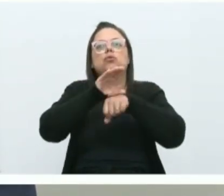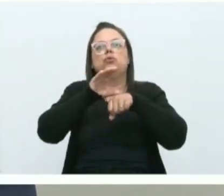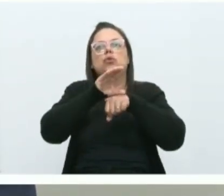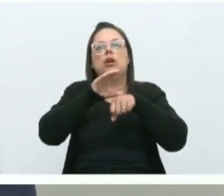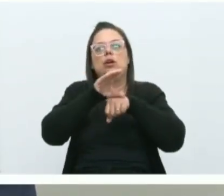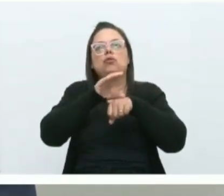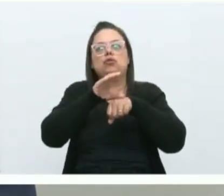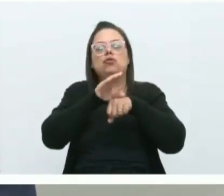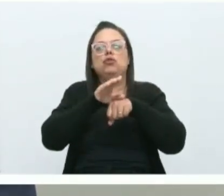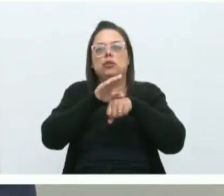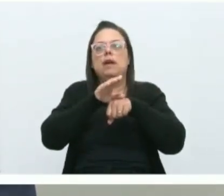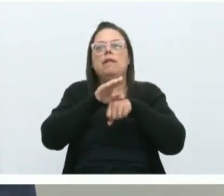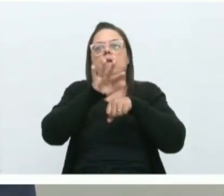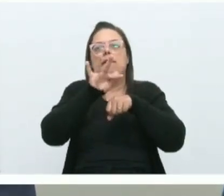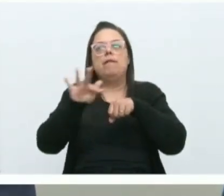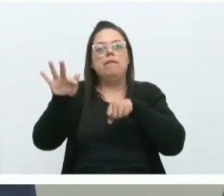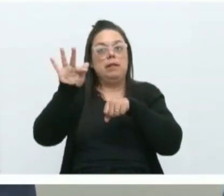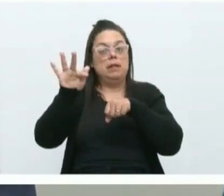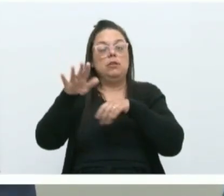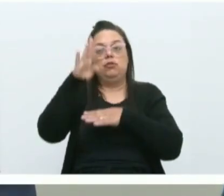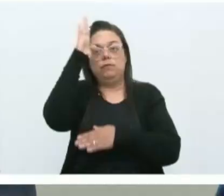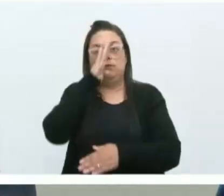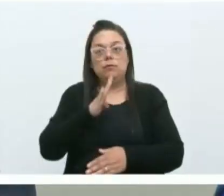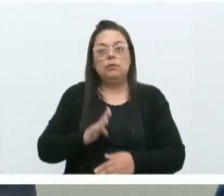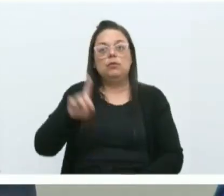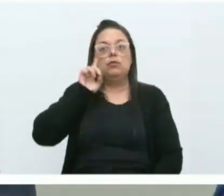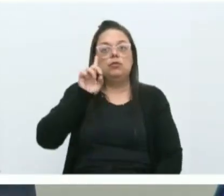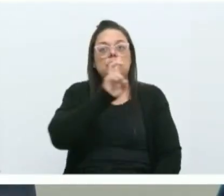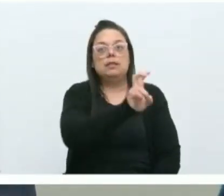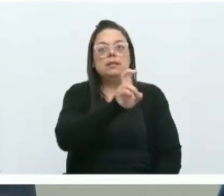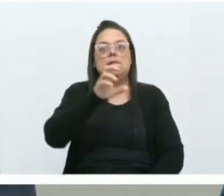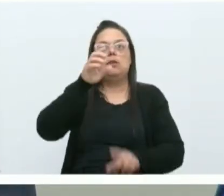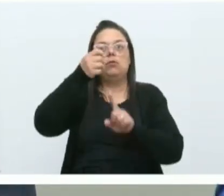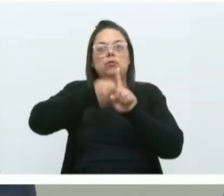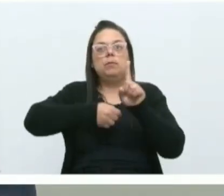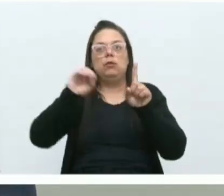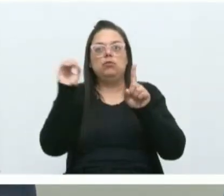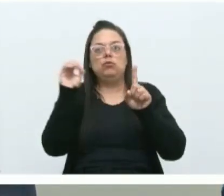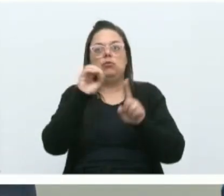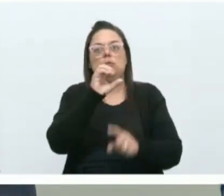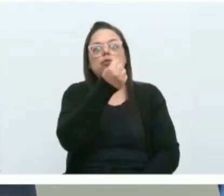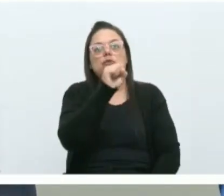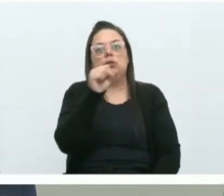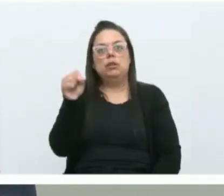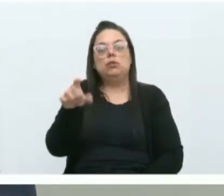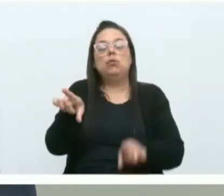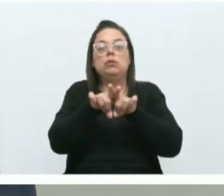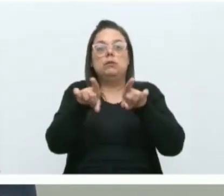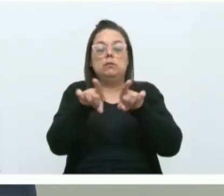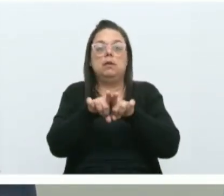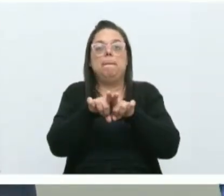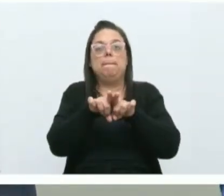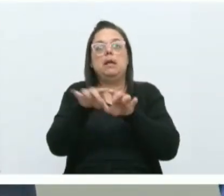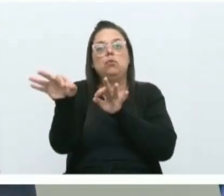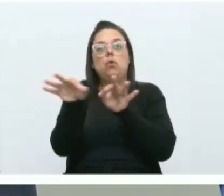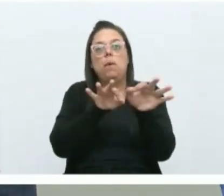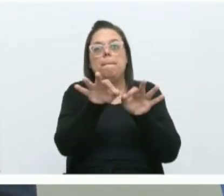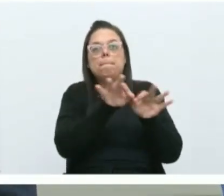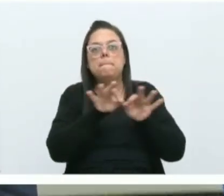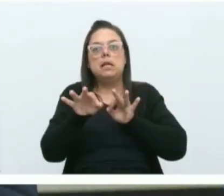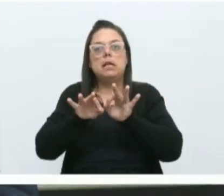da República Federativa do Brasil, de 5 de outubro de 88, bem como ainda em razão do